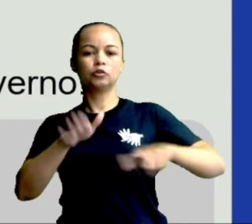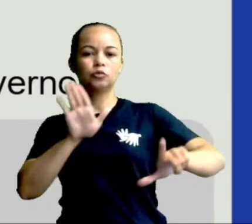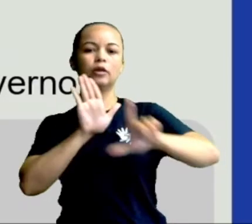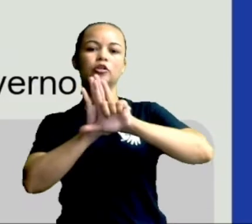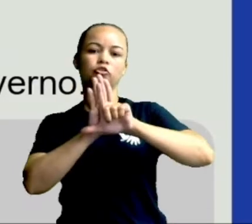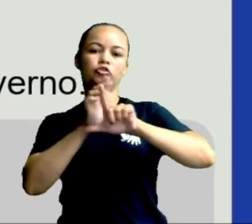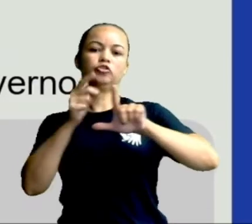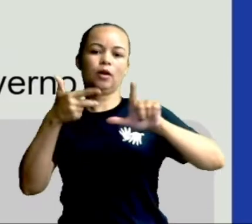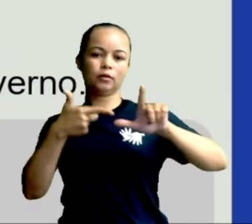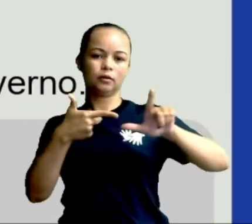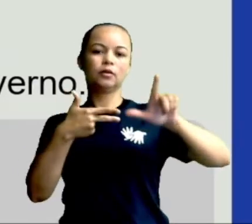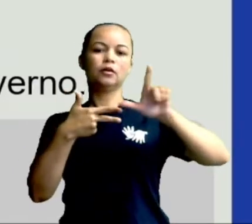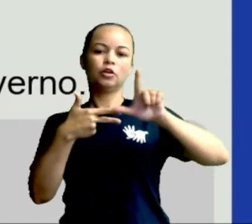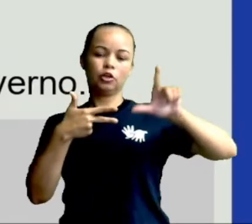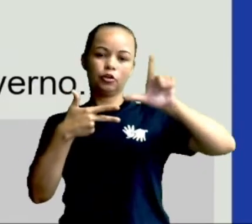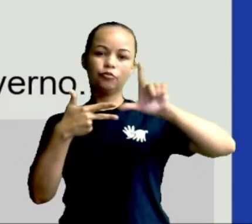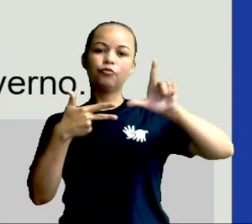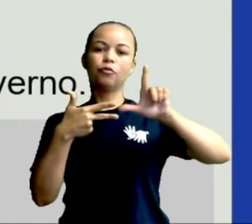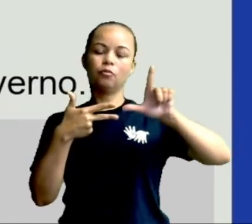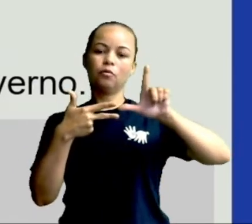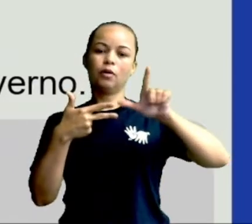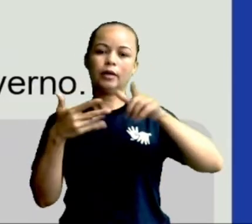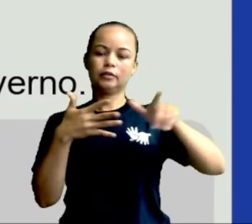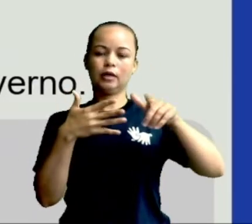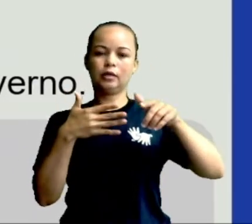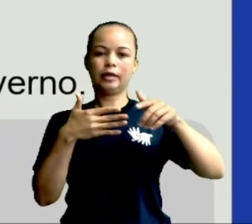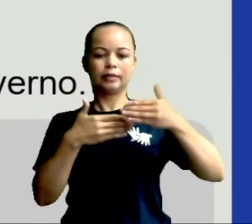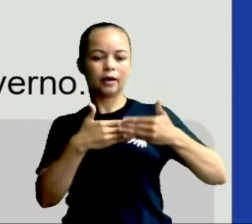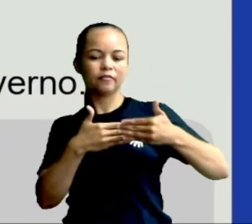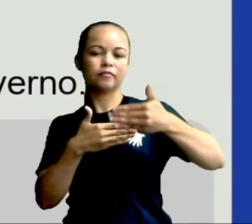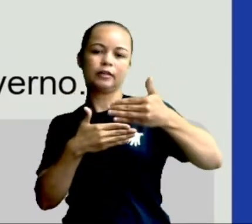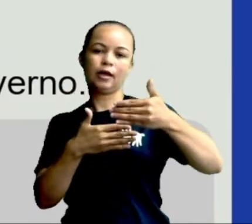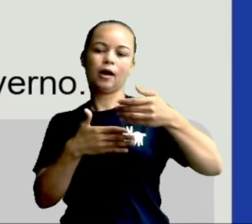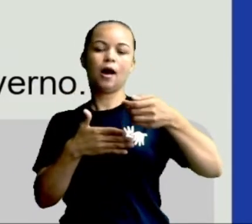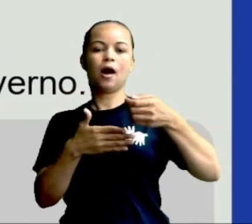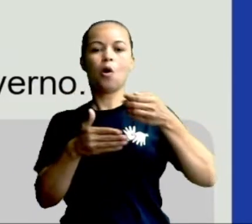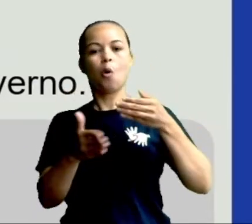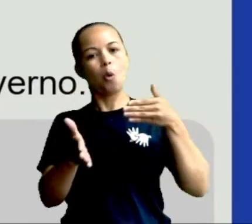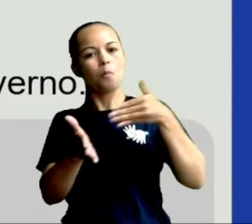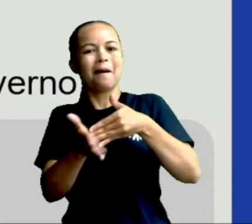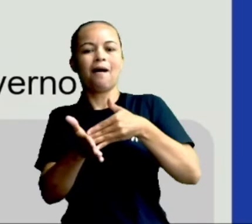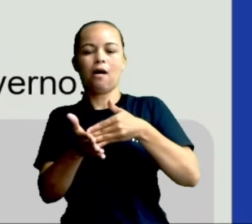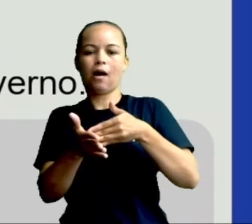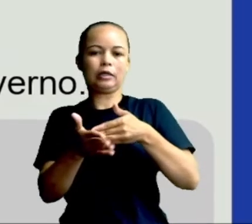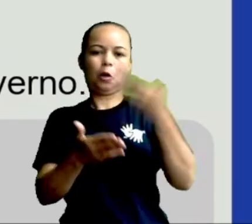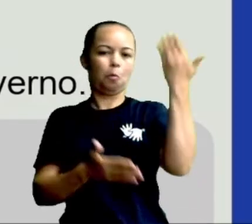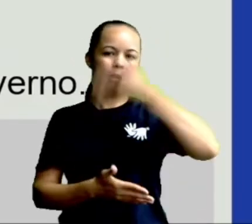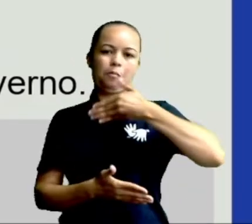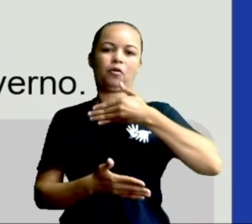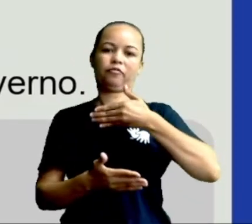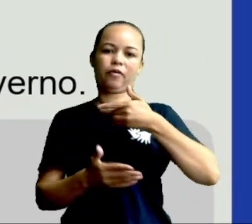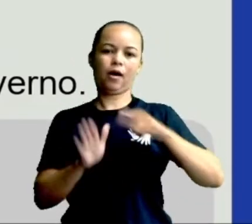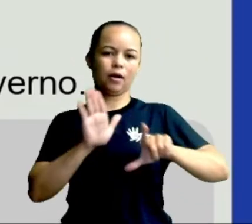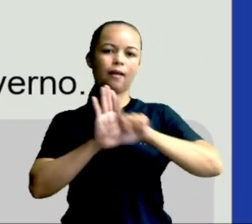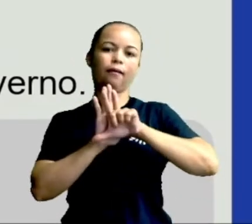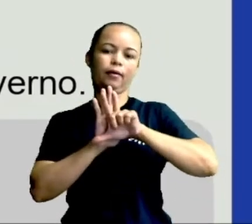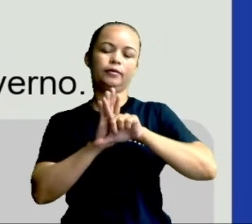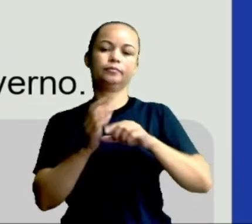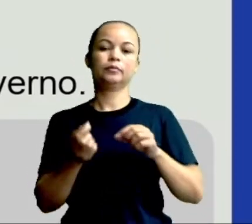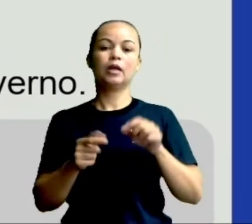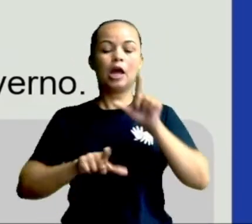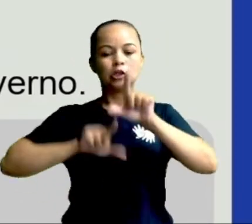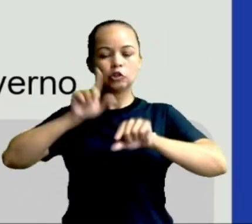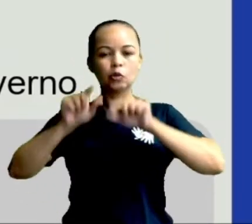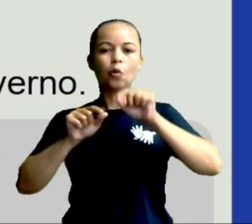do legislativo ou seja essa lei vai passar ou não vetar quer dizer isso barrar não aprovaram a lei tá